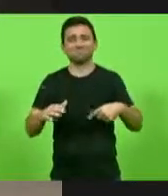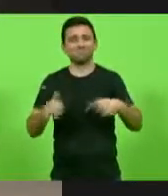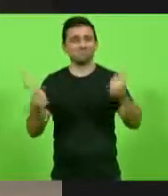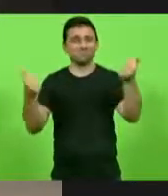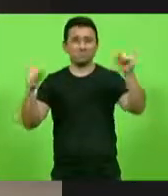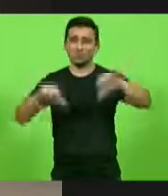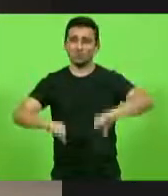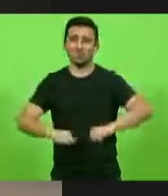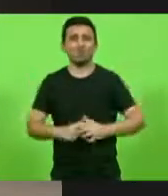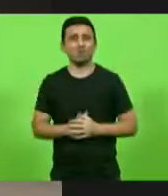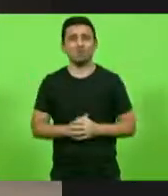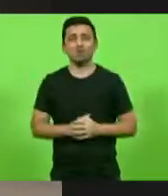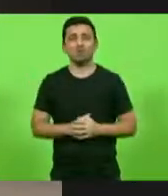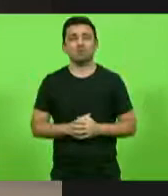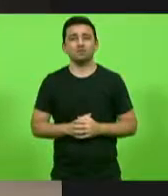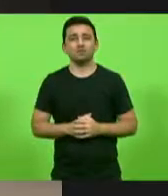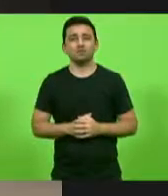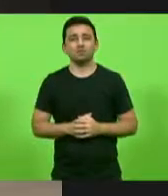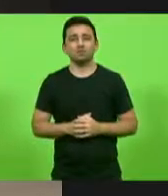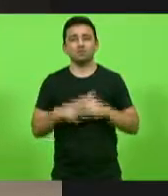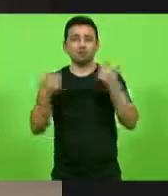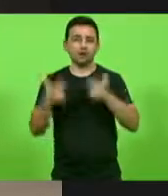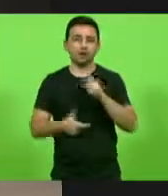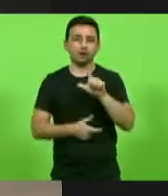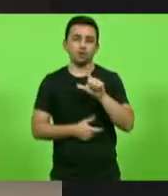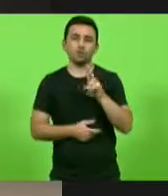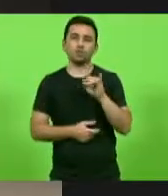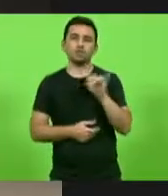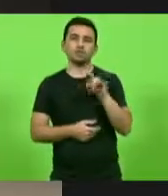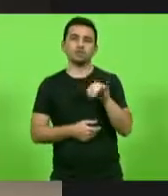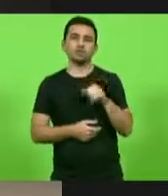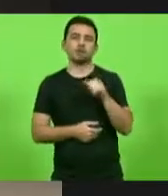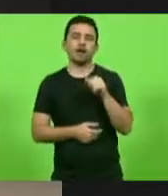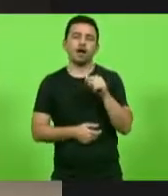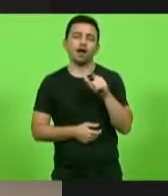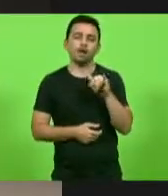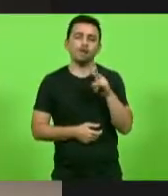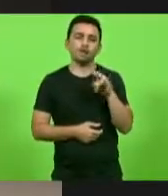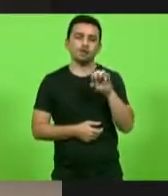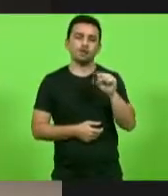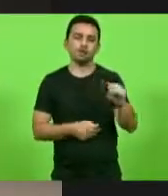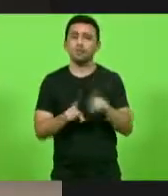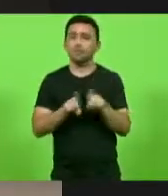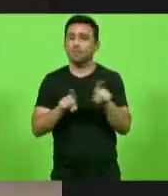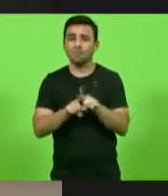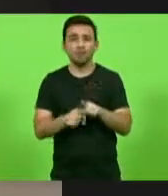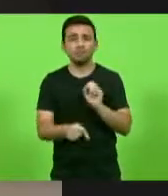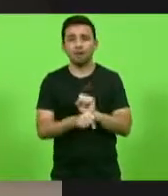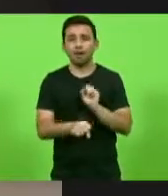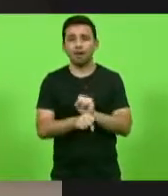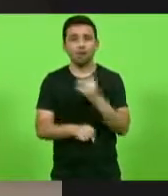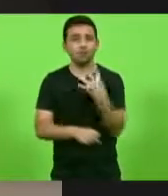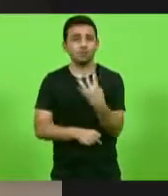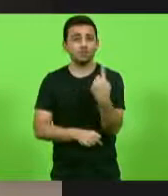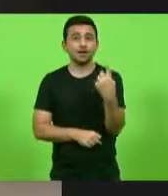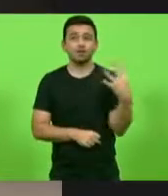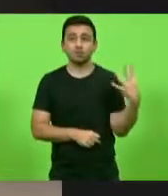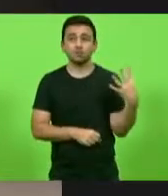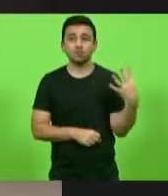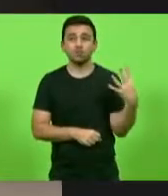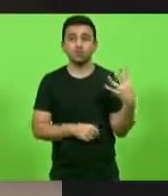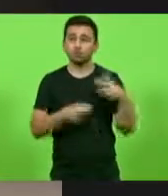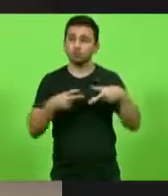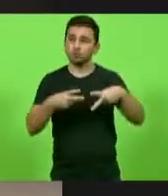O povo de Luiz Alves, o povo de Massaranduba, aguarda a conclusão da 414, que é a continuidade